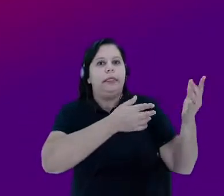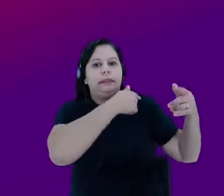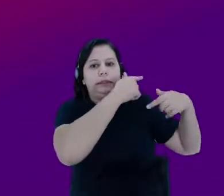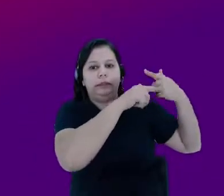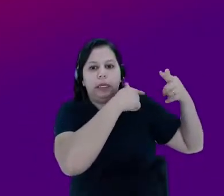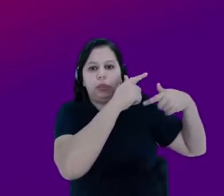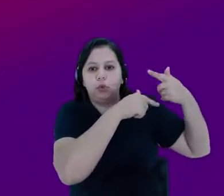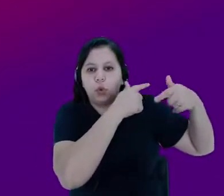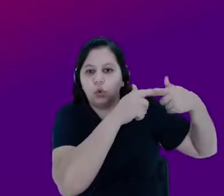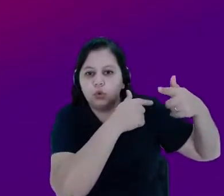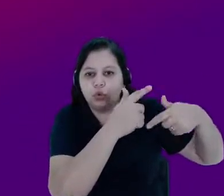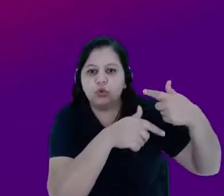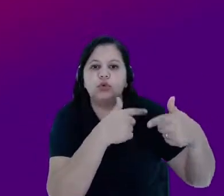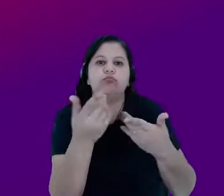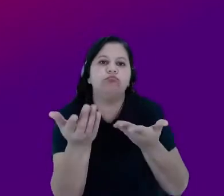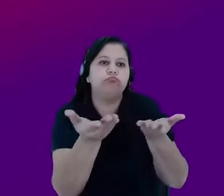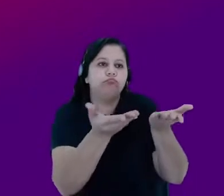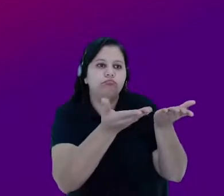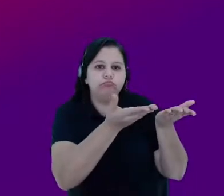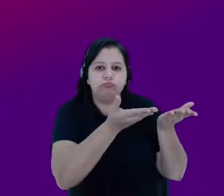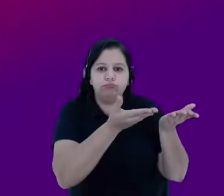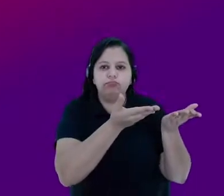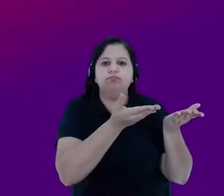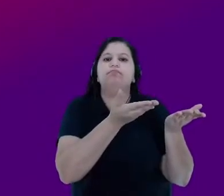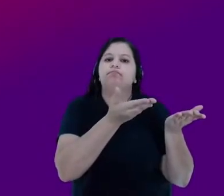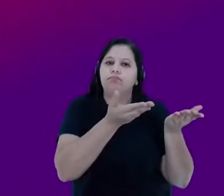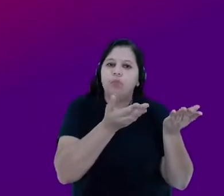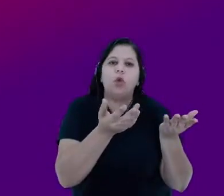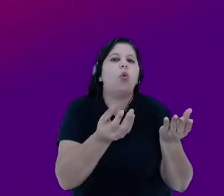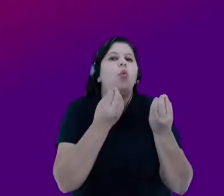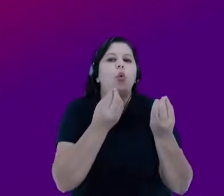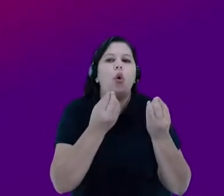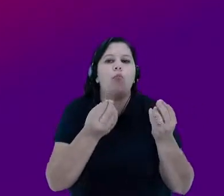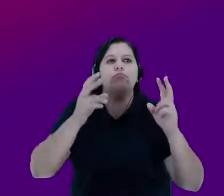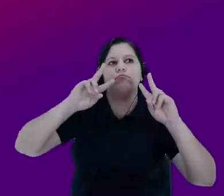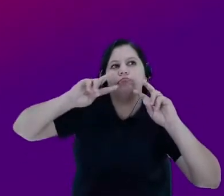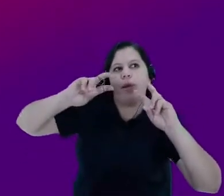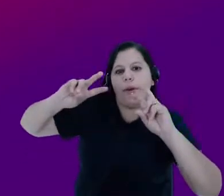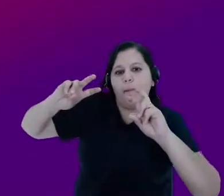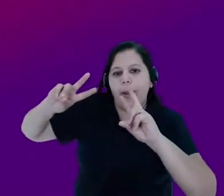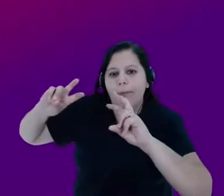atuam. Então, muito relacionadas ao propósito, ao valor, muito